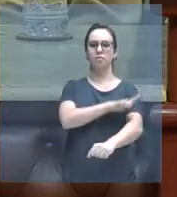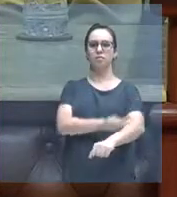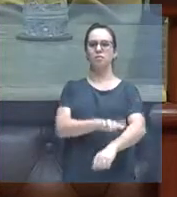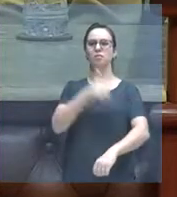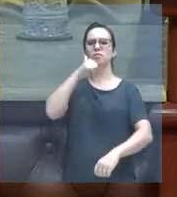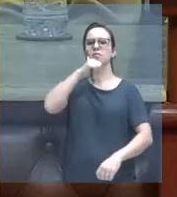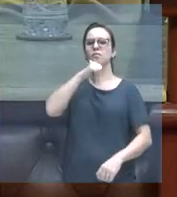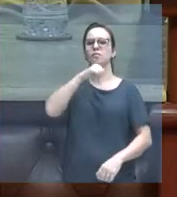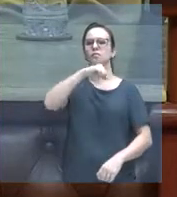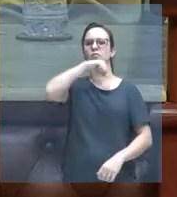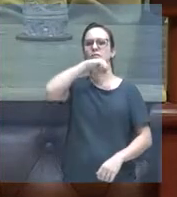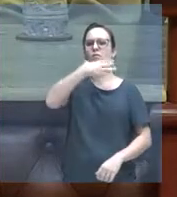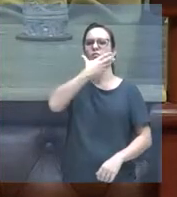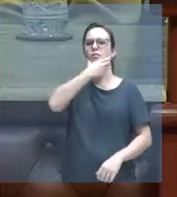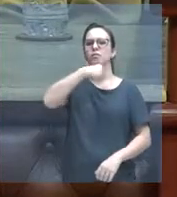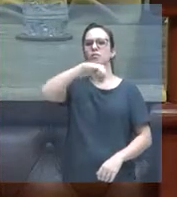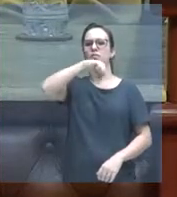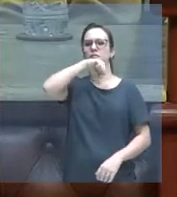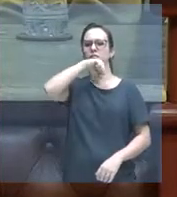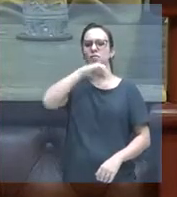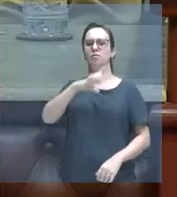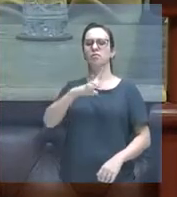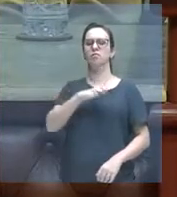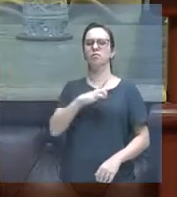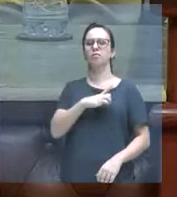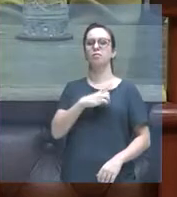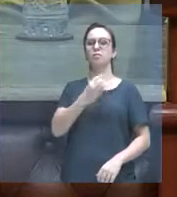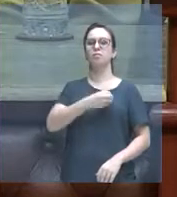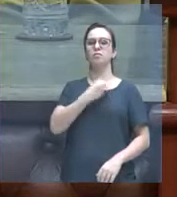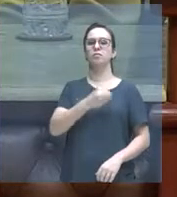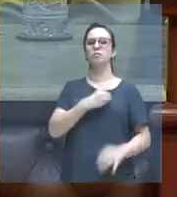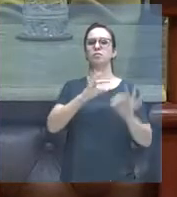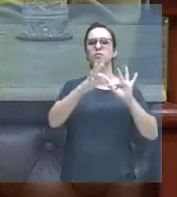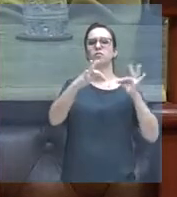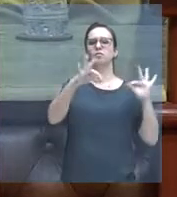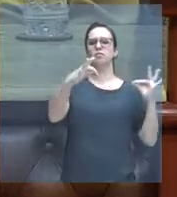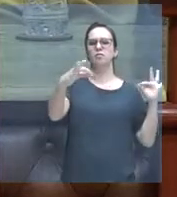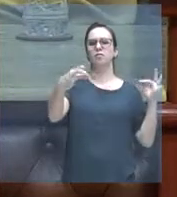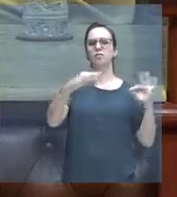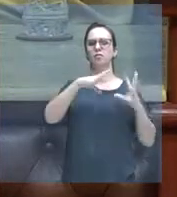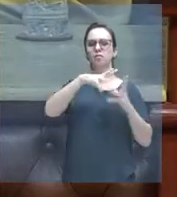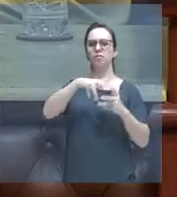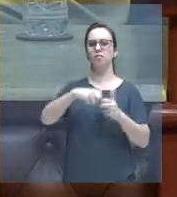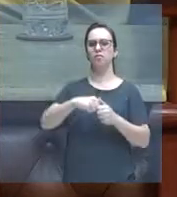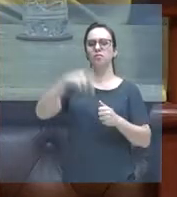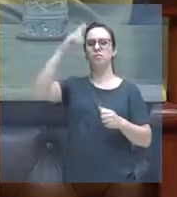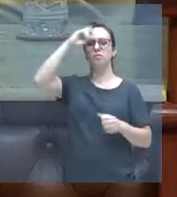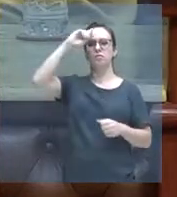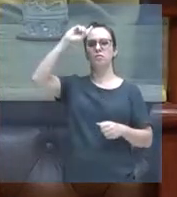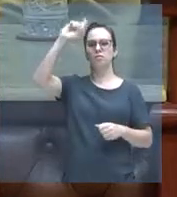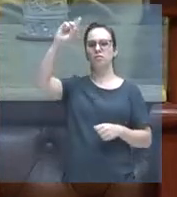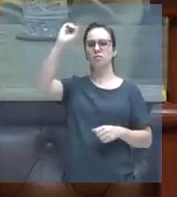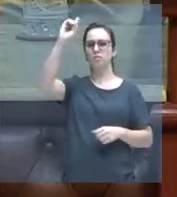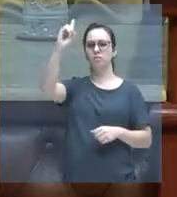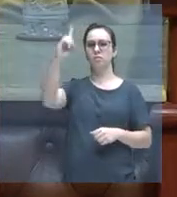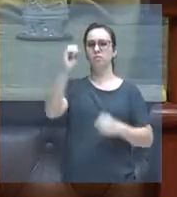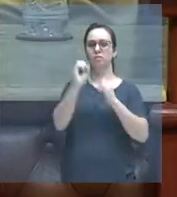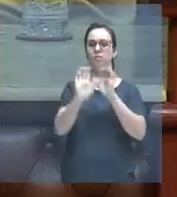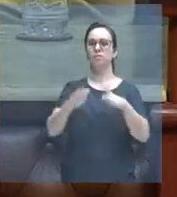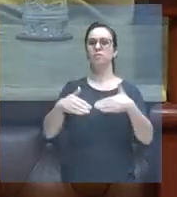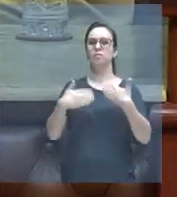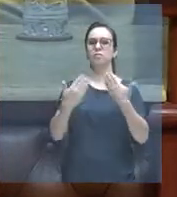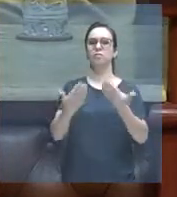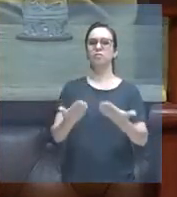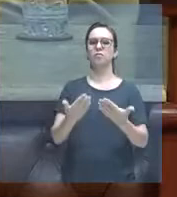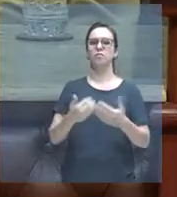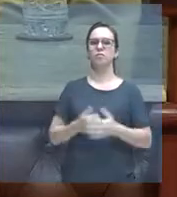a fim de que tenhas vida longa na terra que o Senhor, o teu Deus, te dá. Né?